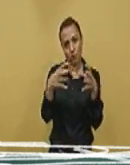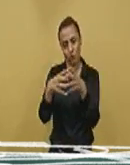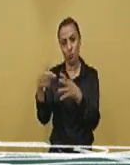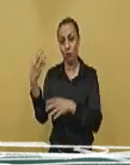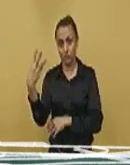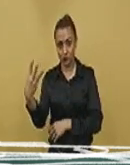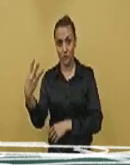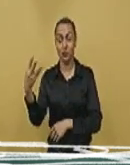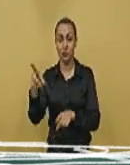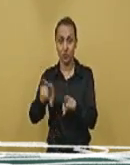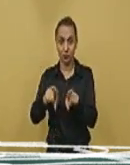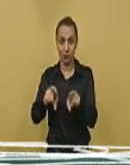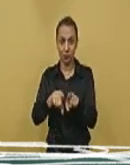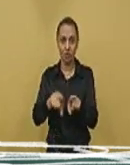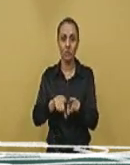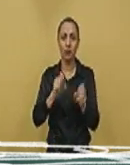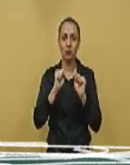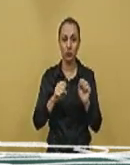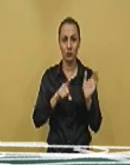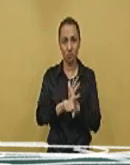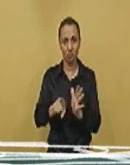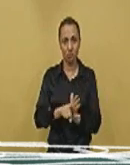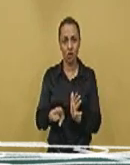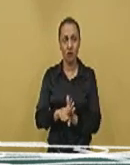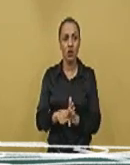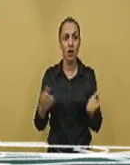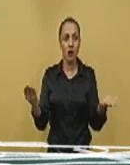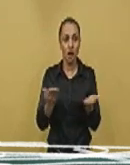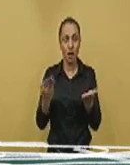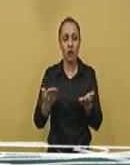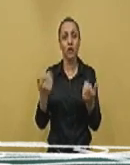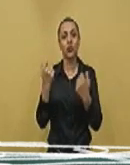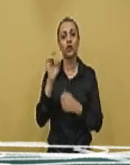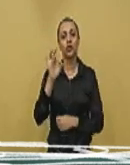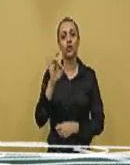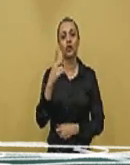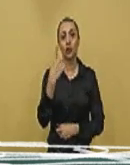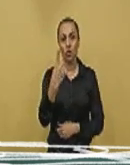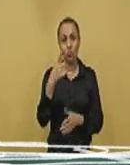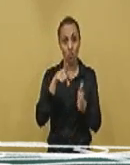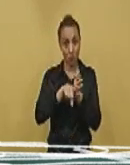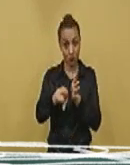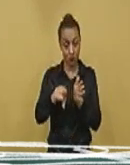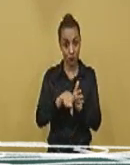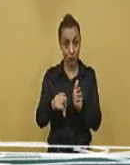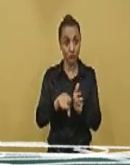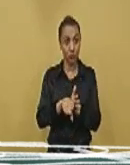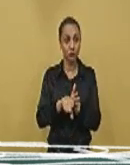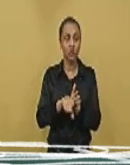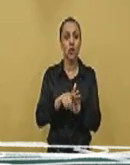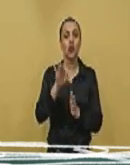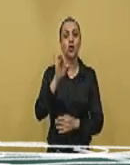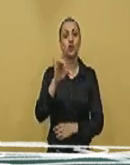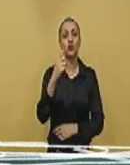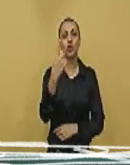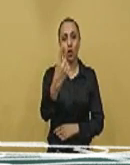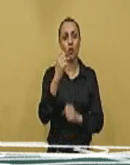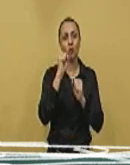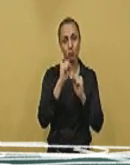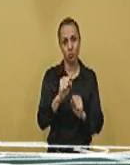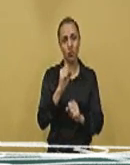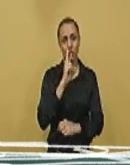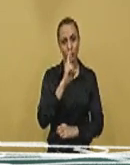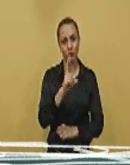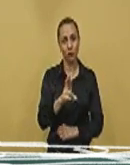também possam ser sabatinados. Nós teríamos tempo para mais uma pergunta que, no caso, só um deles poderia